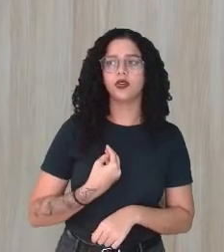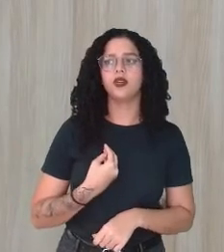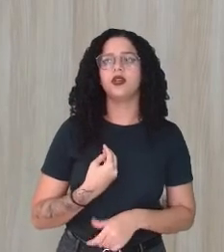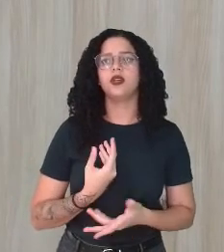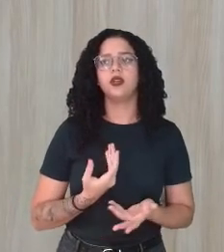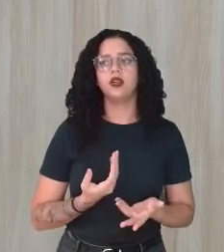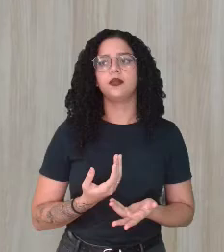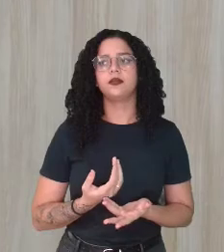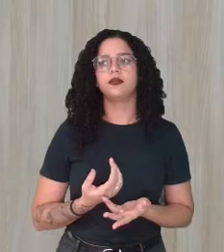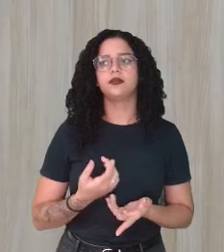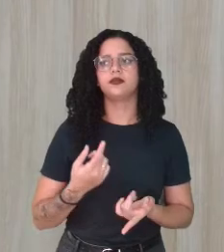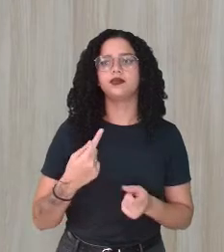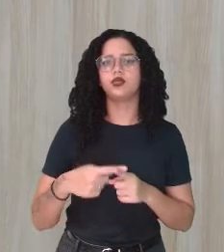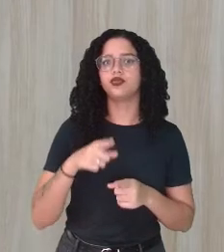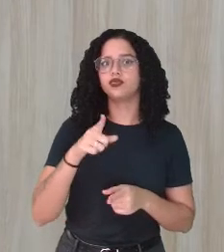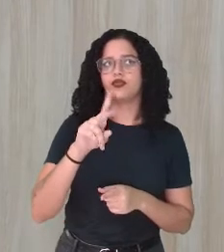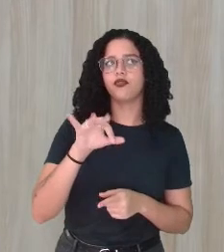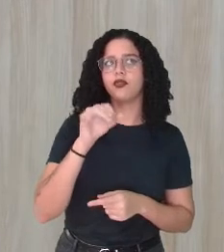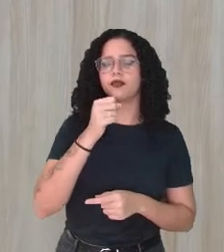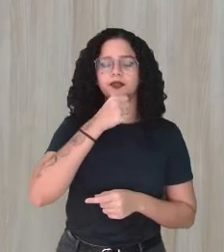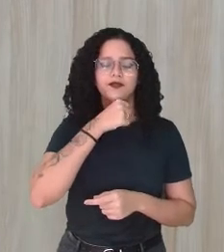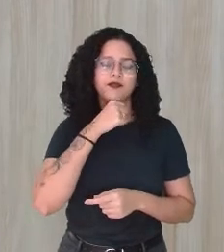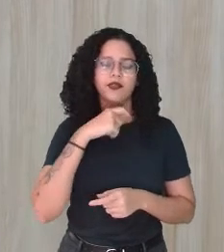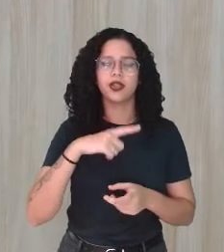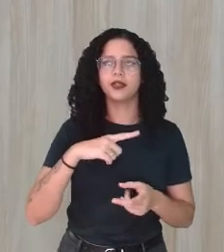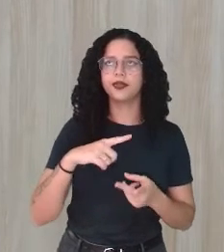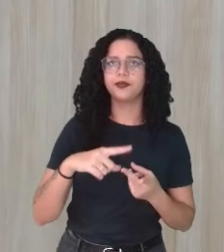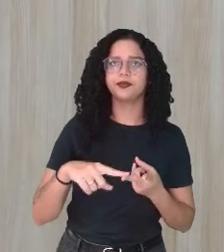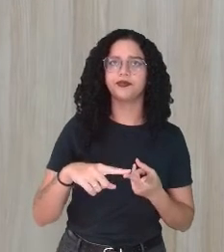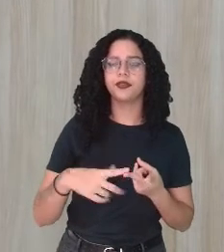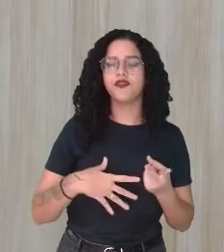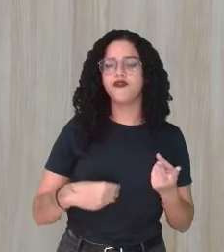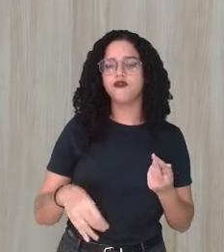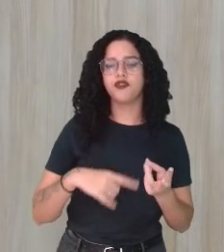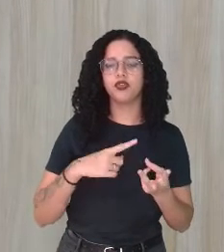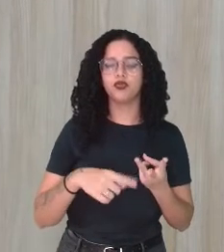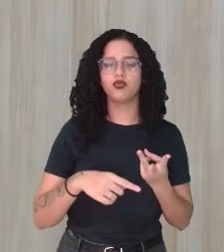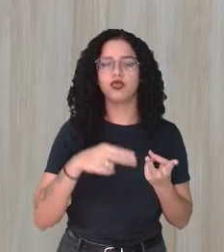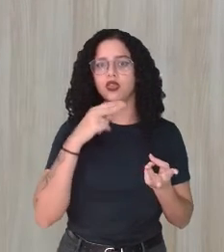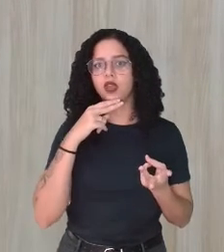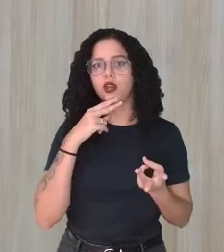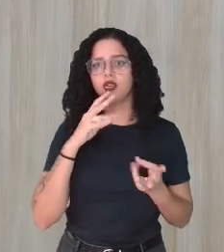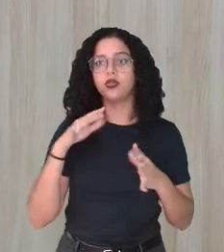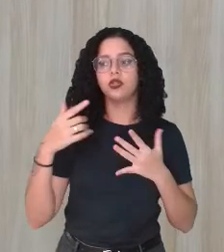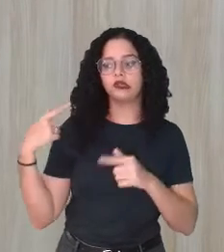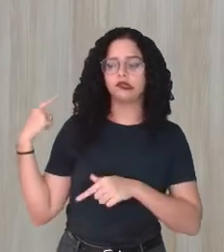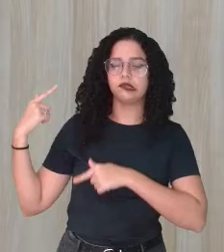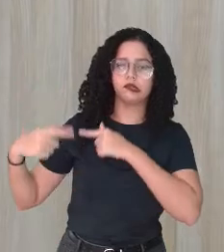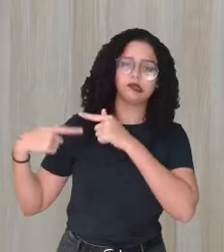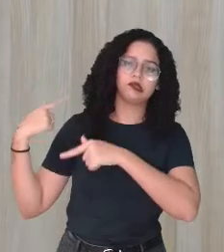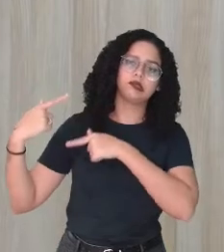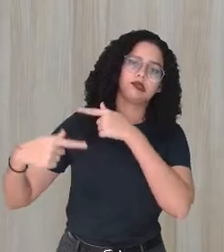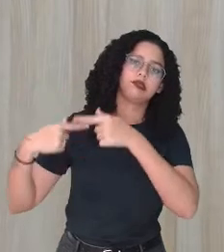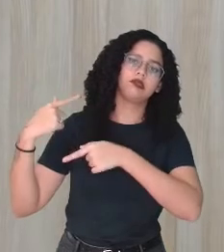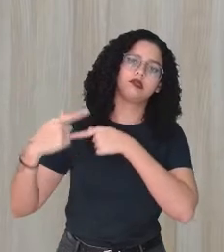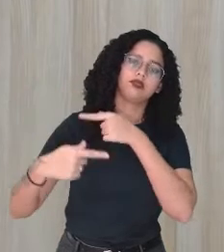Porque você vai ficar mais velho, você vai ter seus filhos, né? Seus netos. E aí as gerações vão vindo, gente, pegando esse